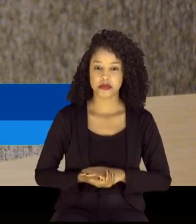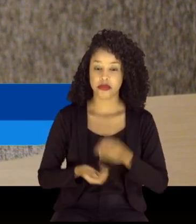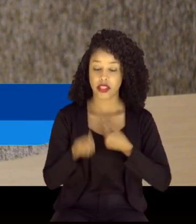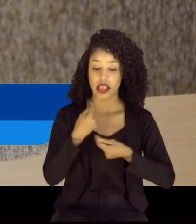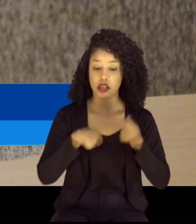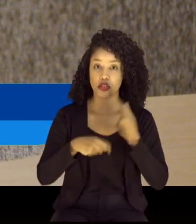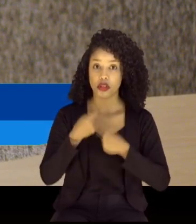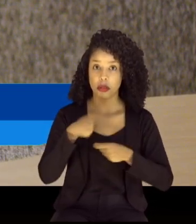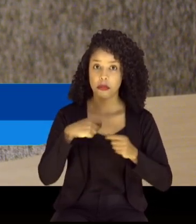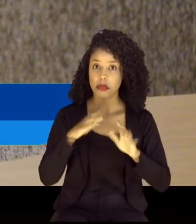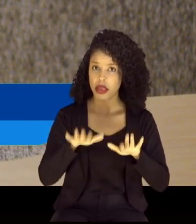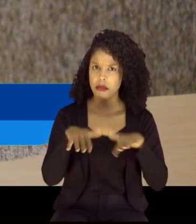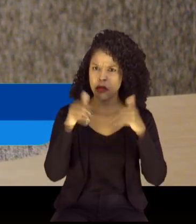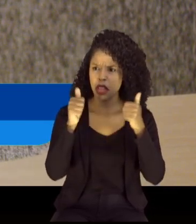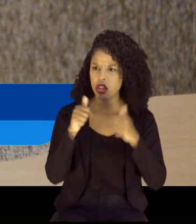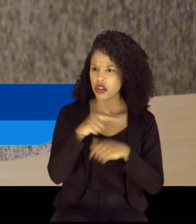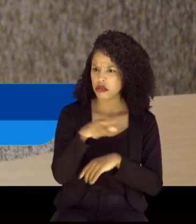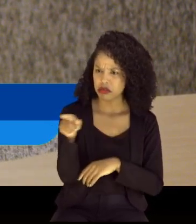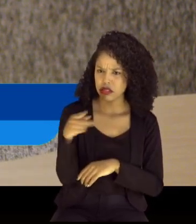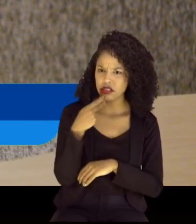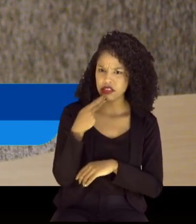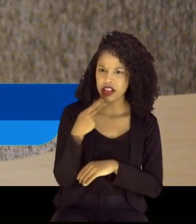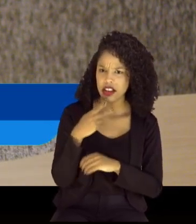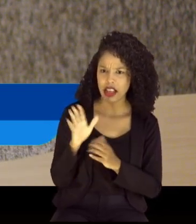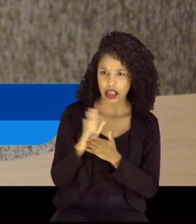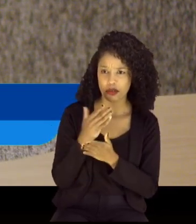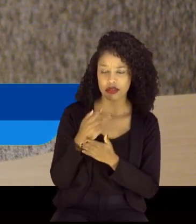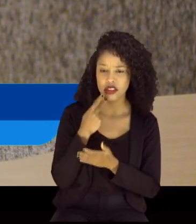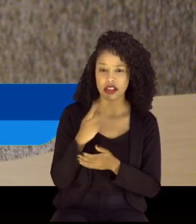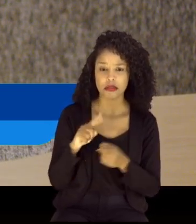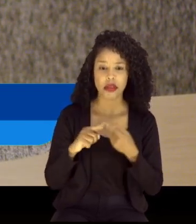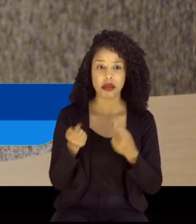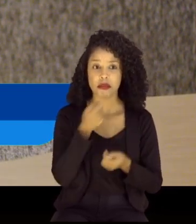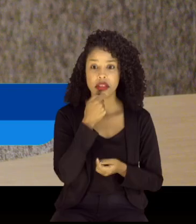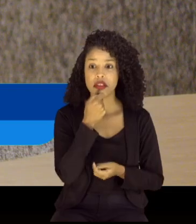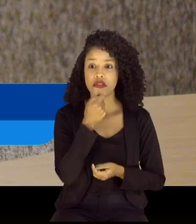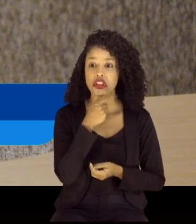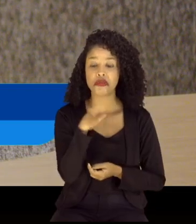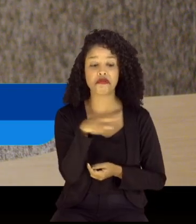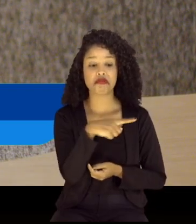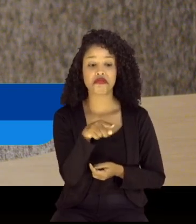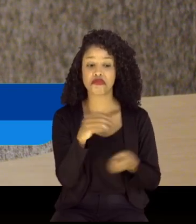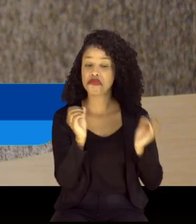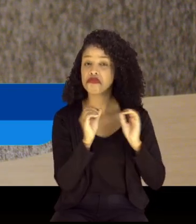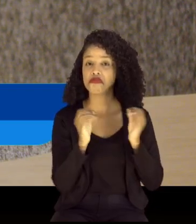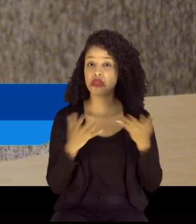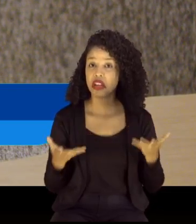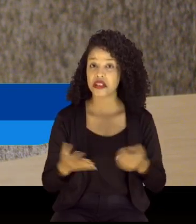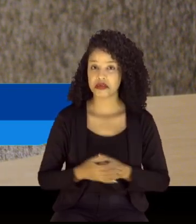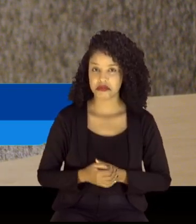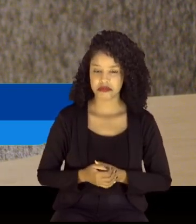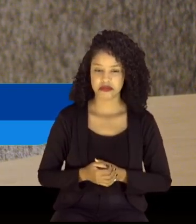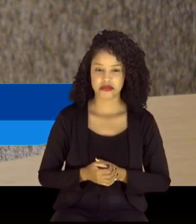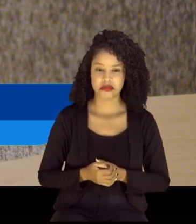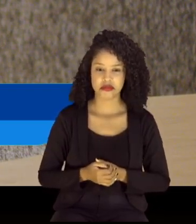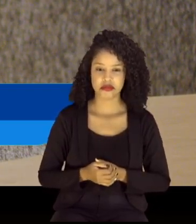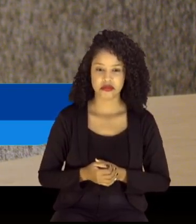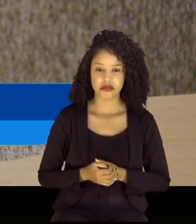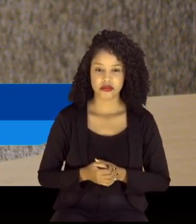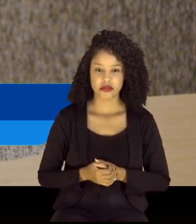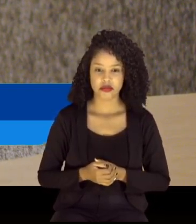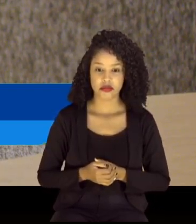está melhorando. Alguém disse aí quando eu estava chegando. Agora ninguém vai no microfone ali para dizer. Não sei o que é que acontece. E a bacia